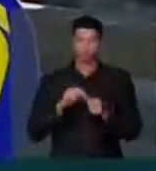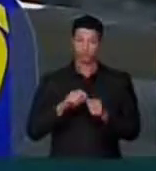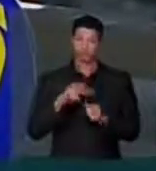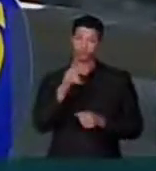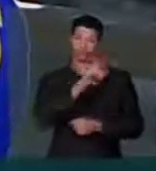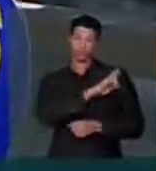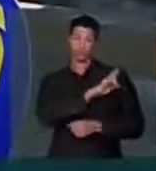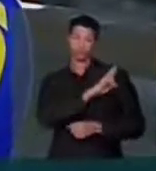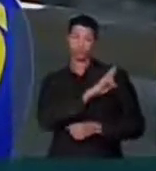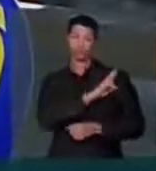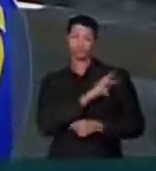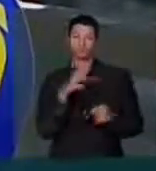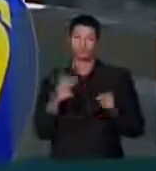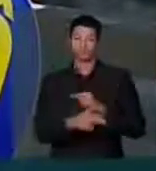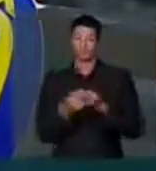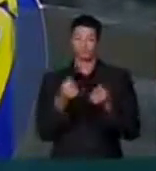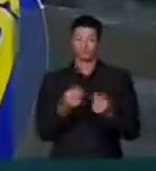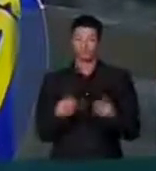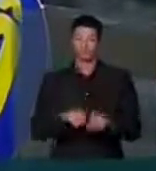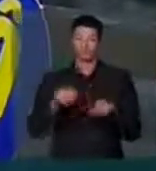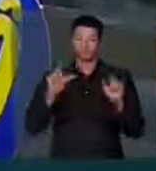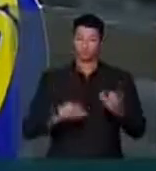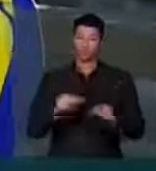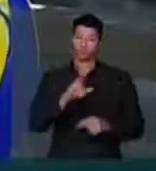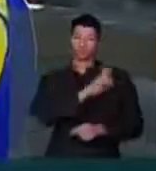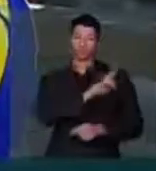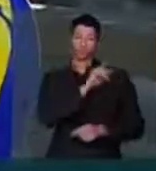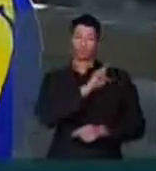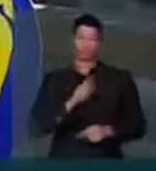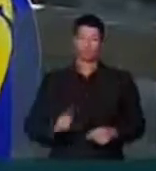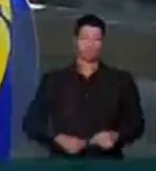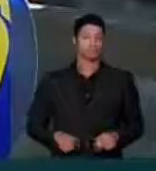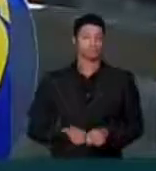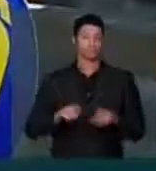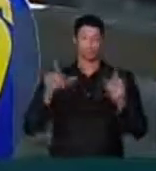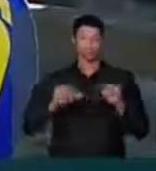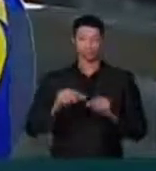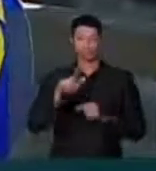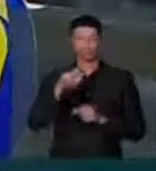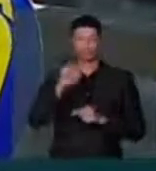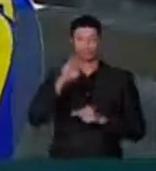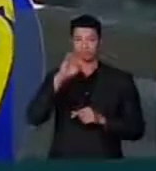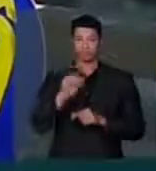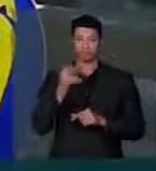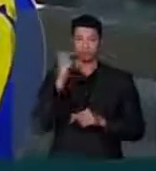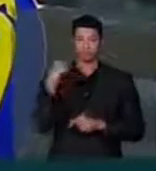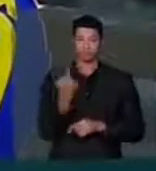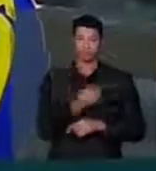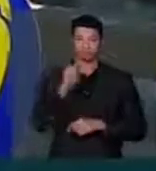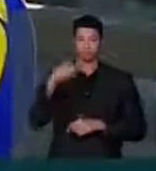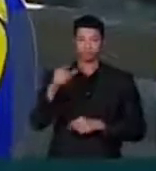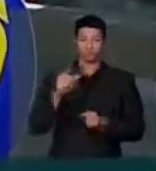a sua parte. Corte custo, reduza o tamanho do governo, reduza os seus gastos, para a